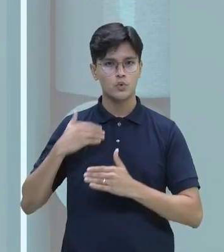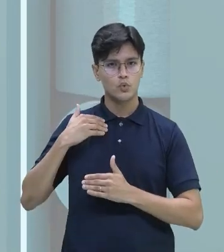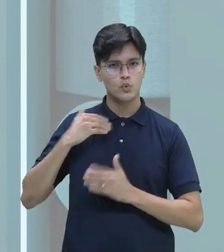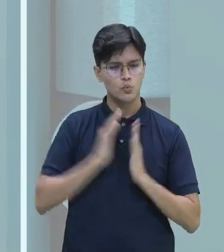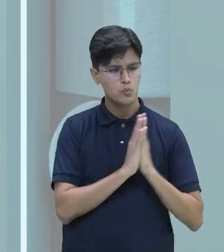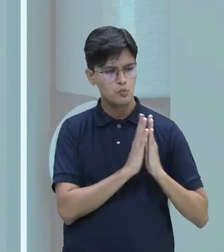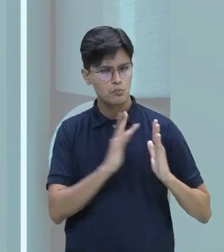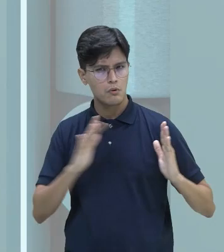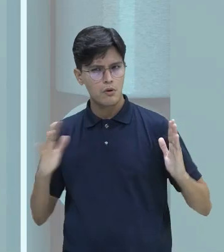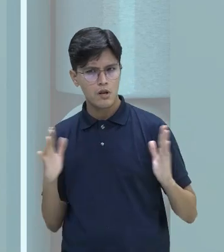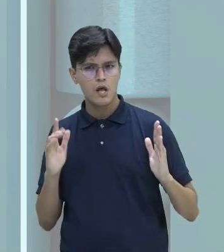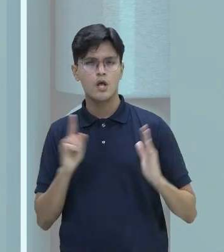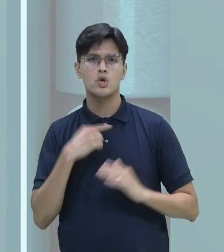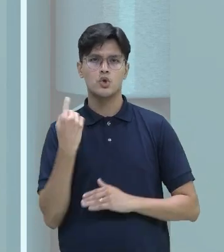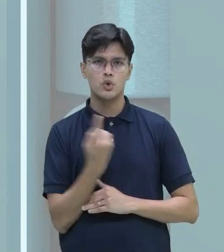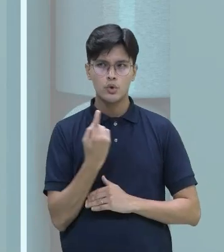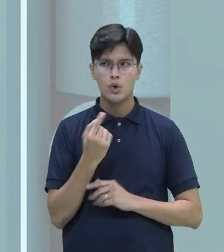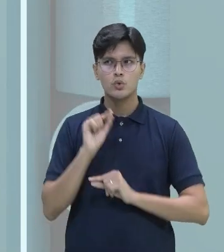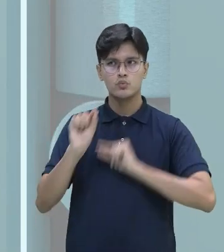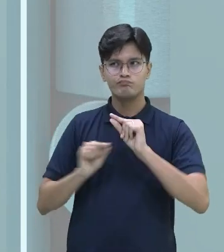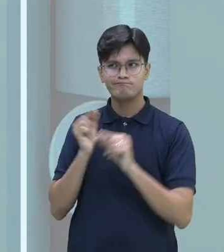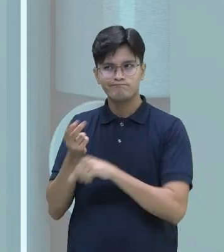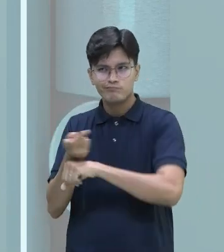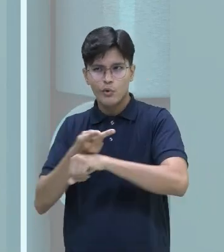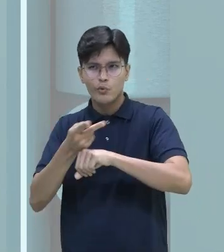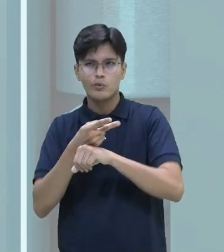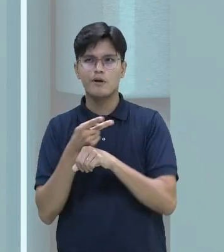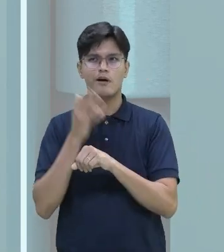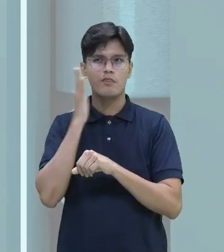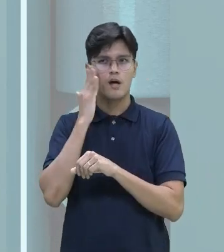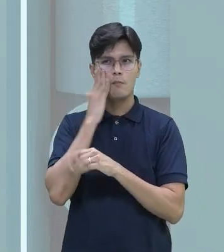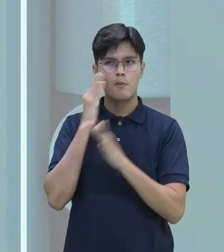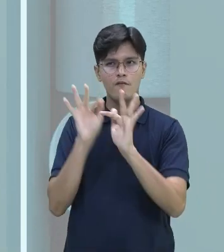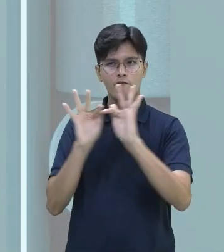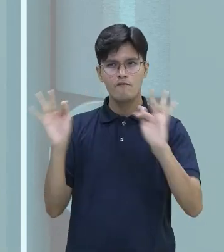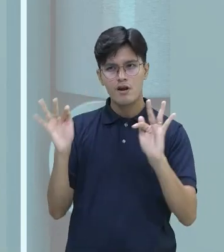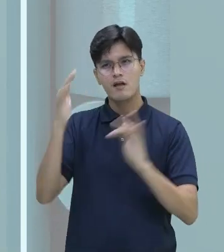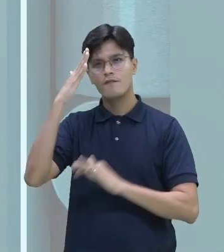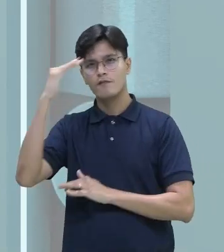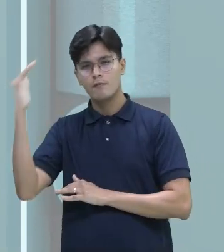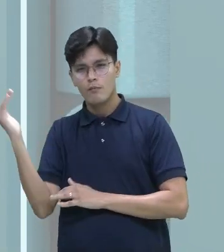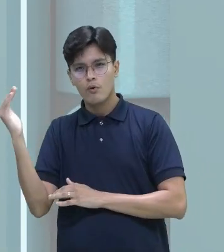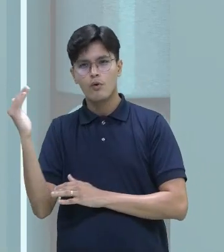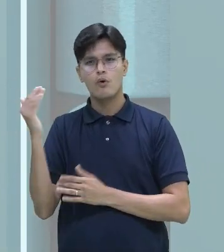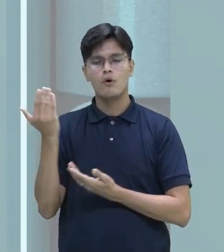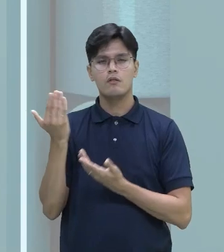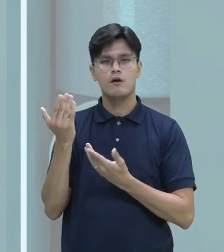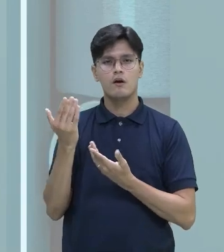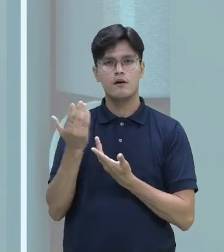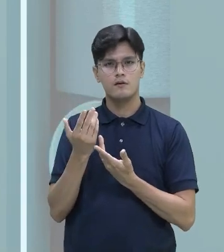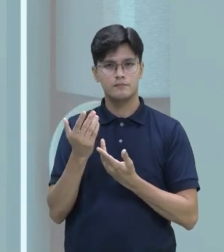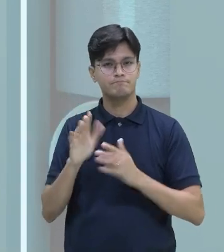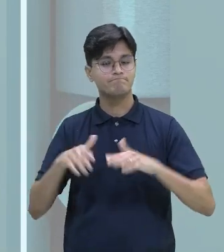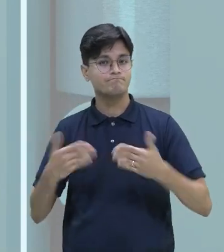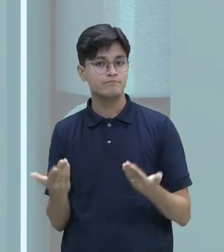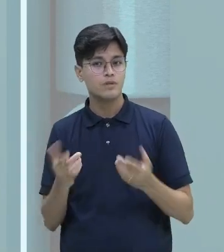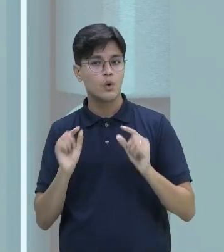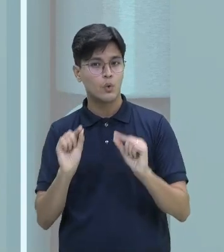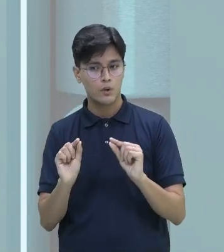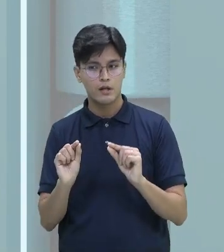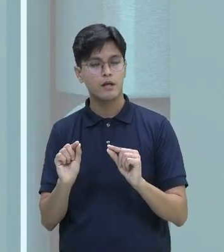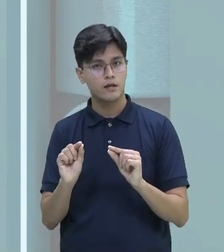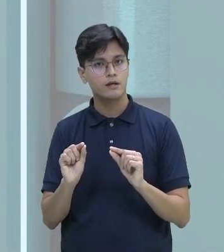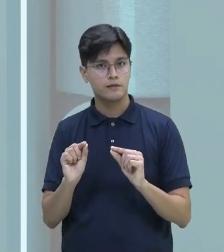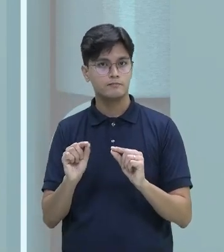esses provérbios, se nós verificarmos que pode contribuir para a construção da nossa argumentação, são válidos. Então, aquilo que a